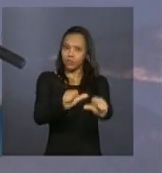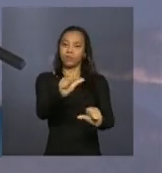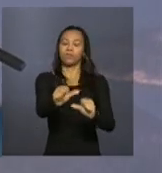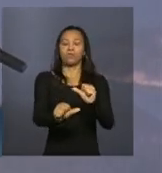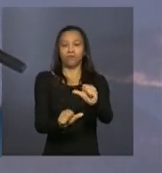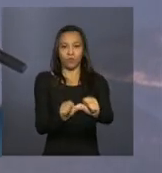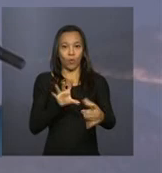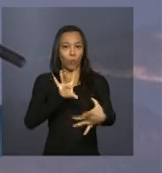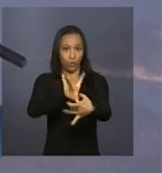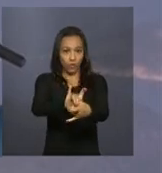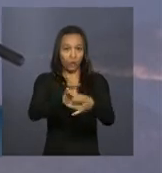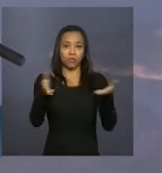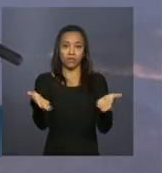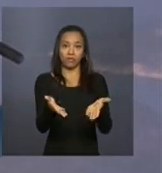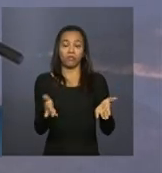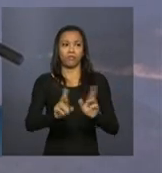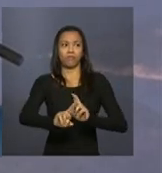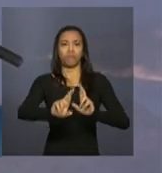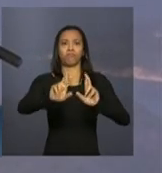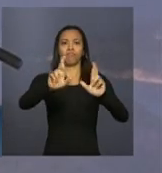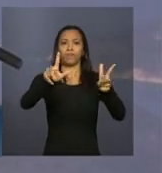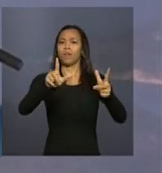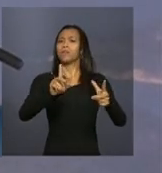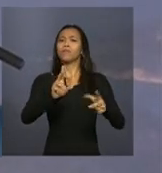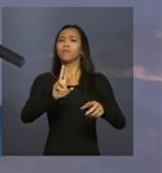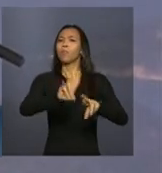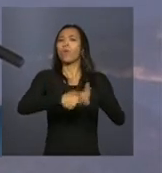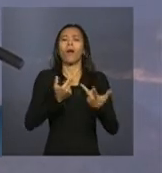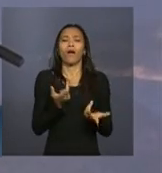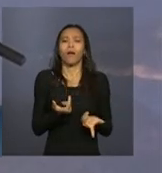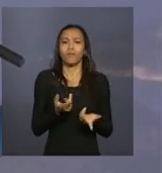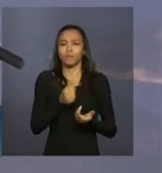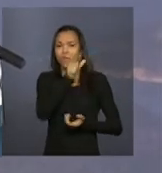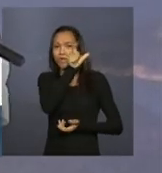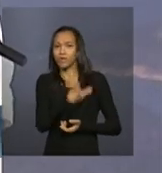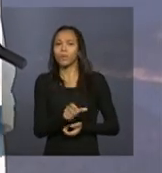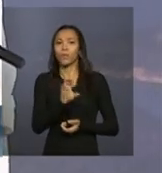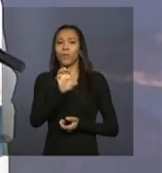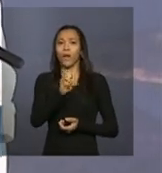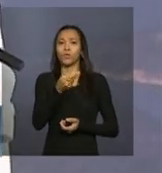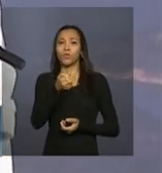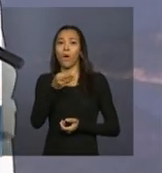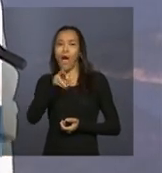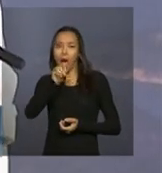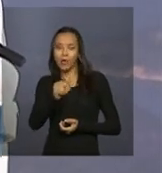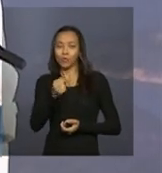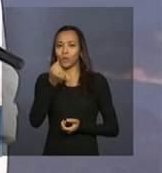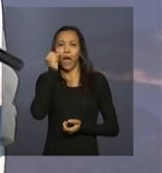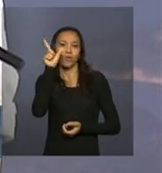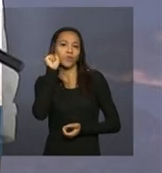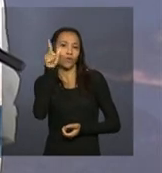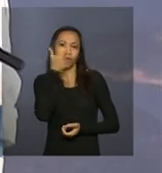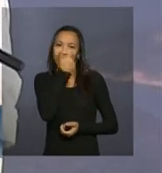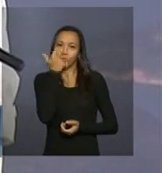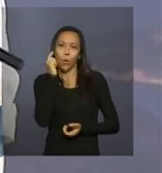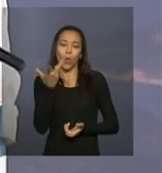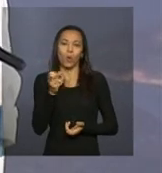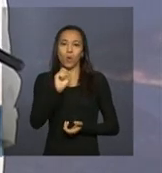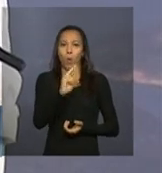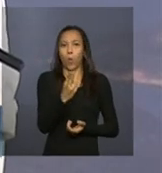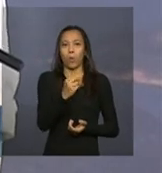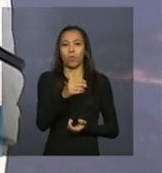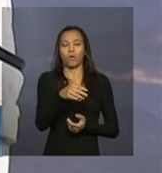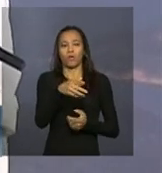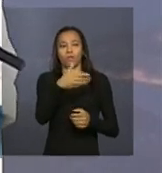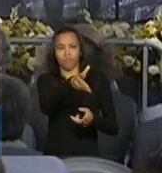mudando. Não é porque o Eduardo Paes tem lindos olhos azuis ou pezão, enfim, está